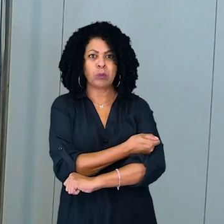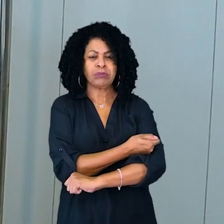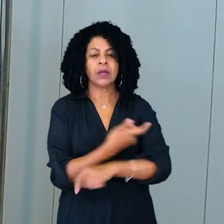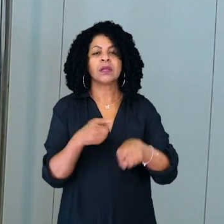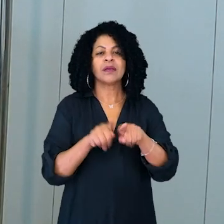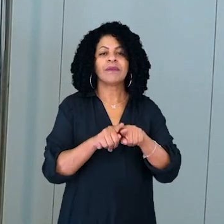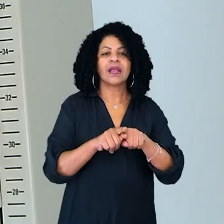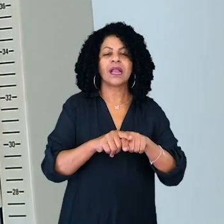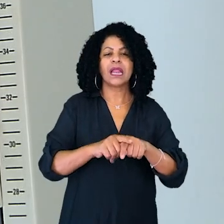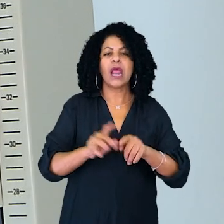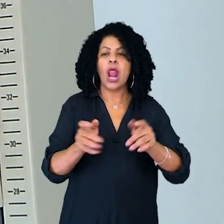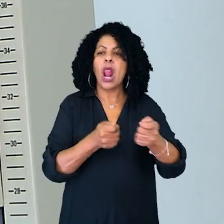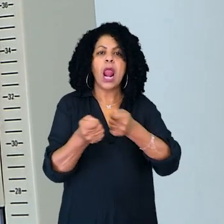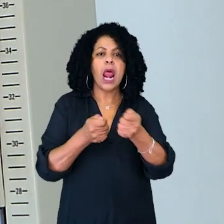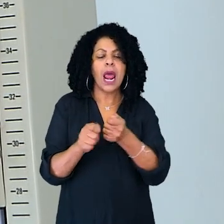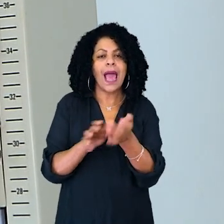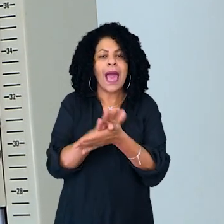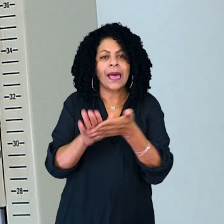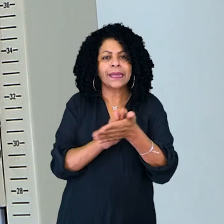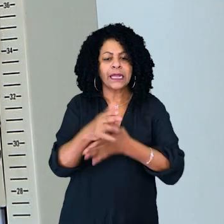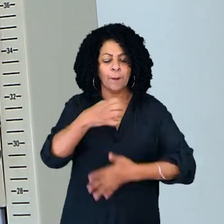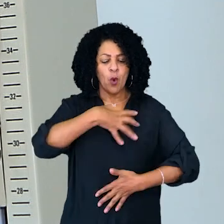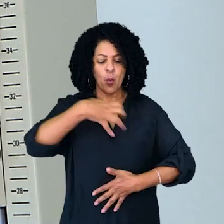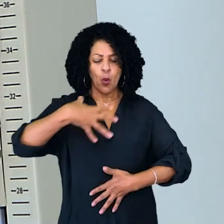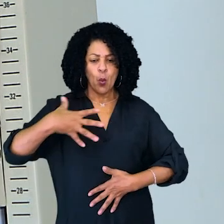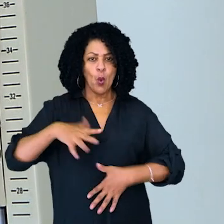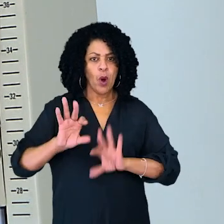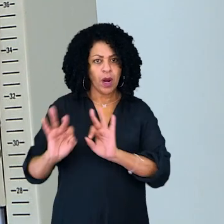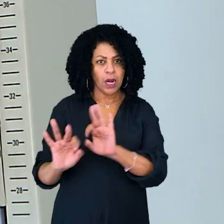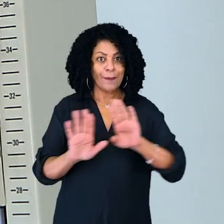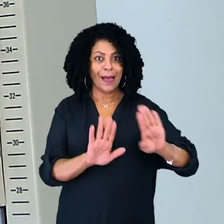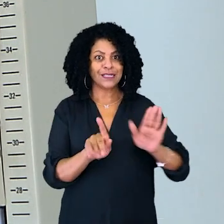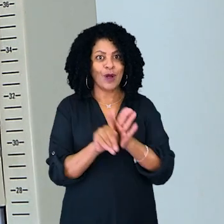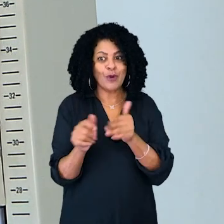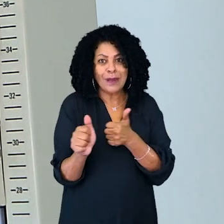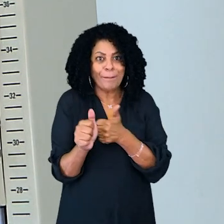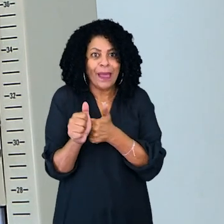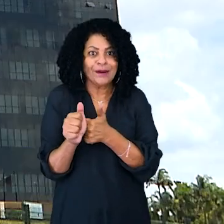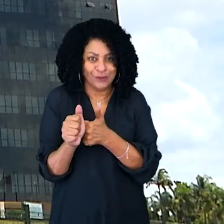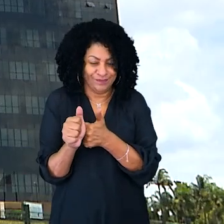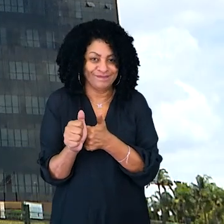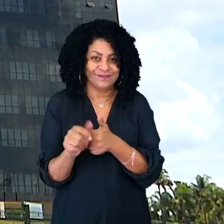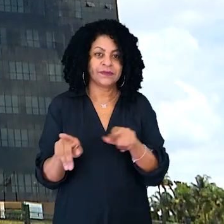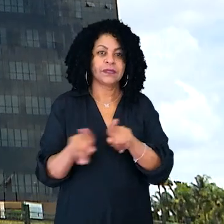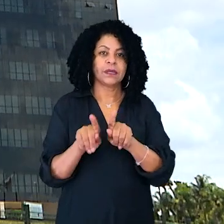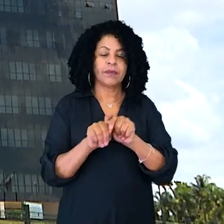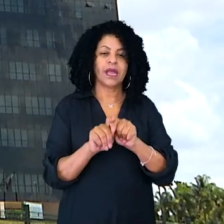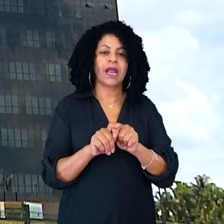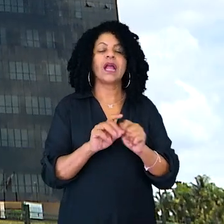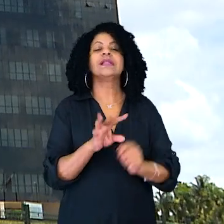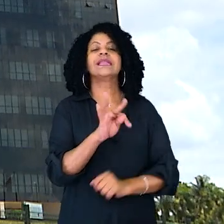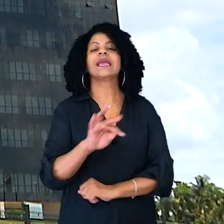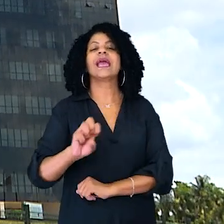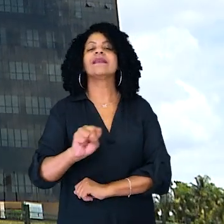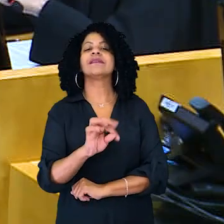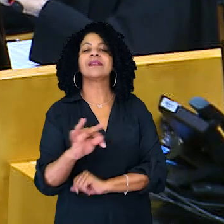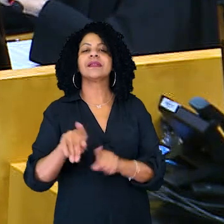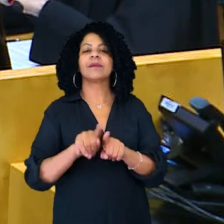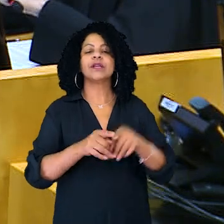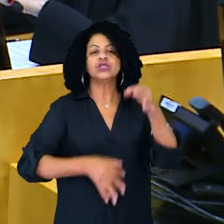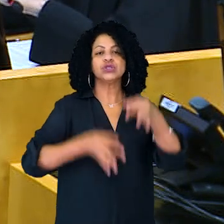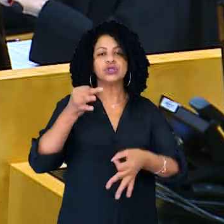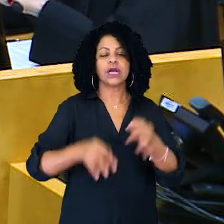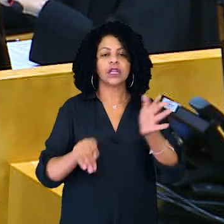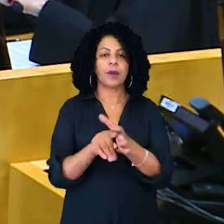de raio-x descaracterizaria a exposição à periculosidade. O caso chegou ao TST e